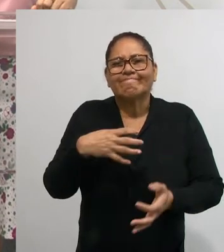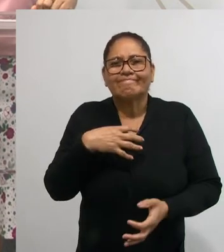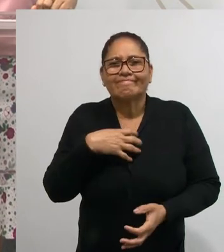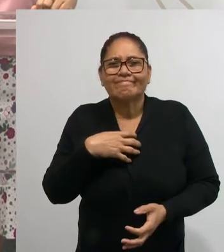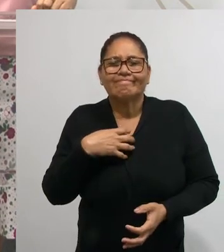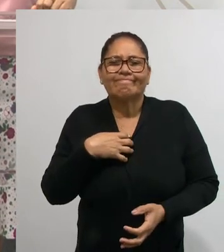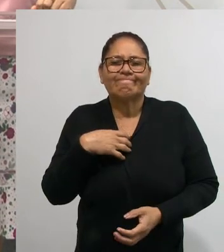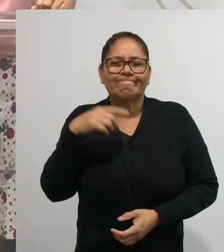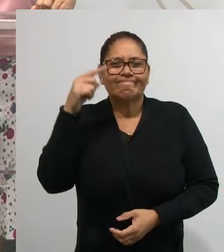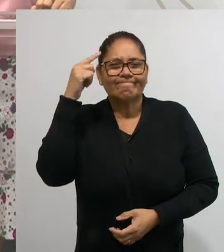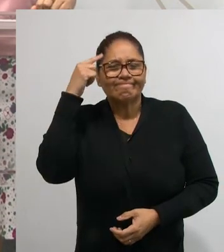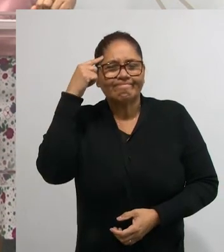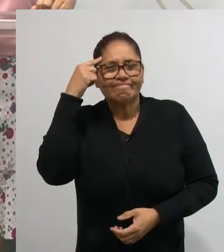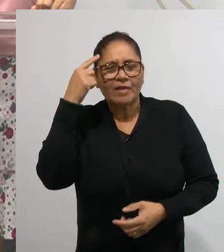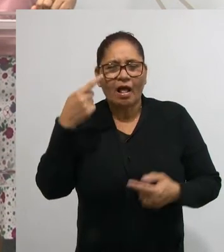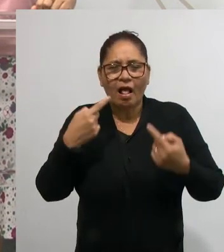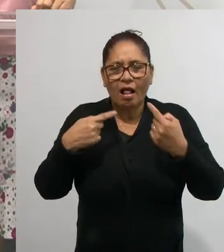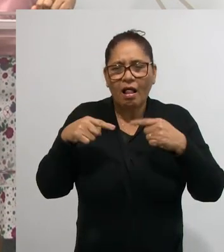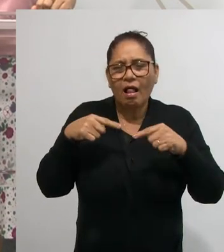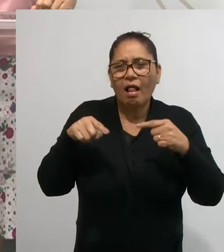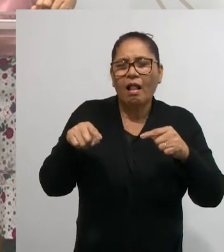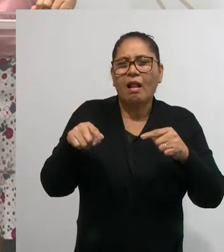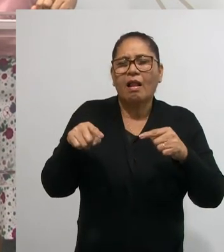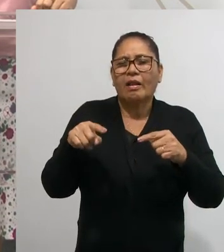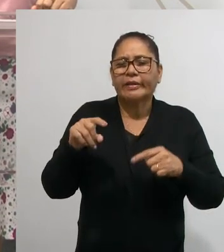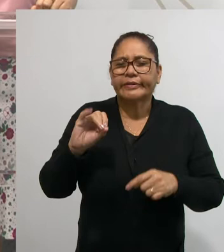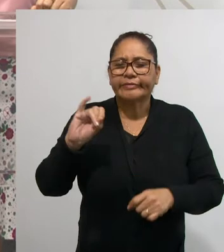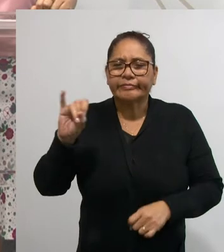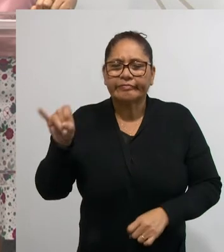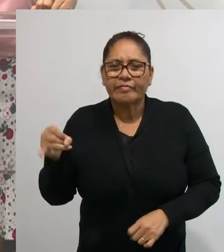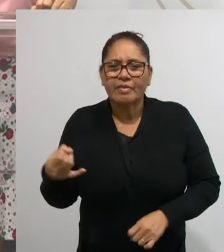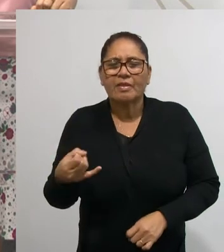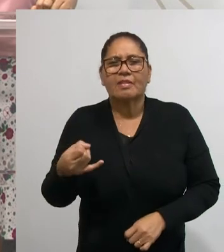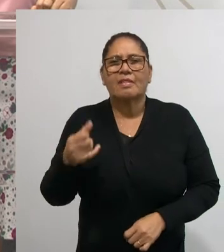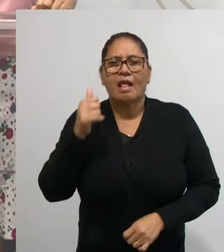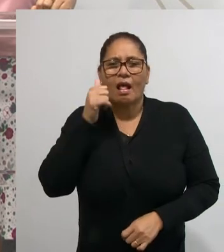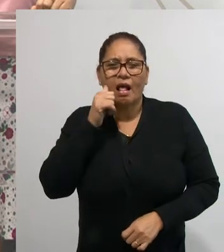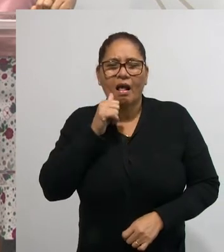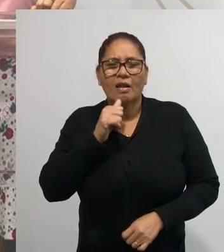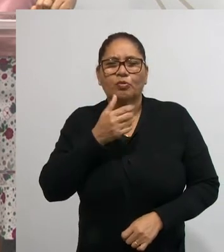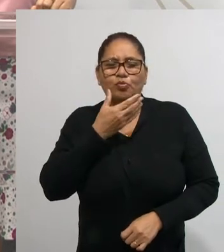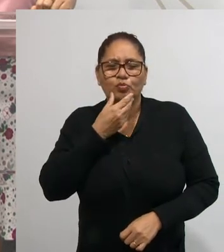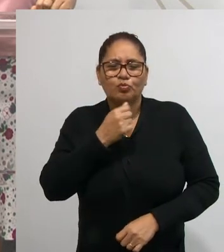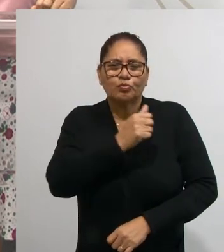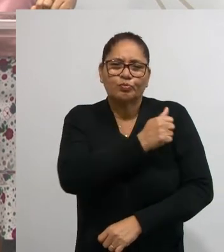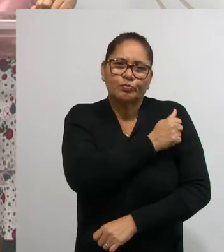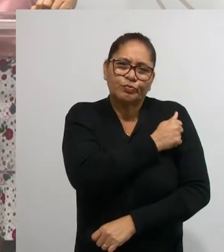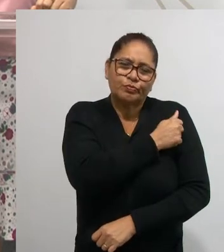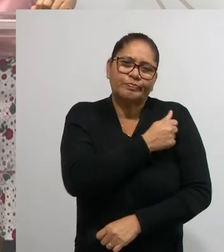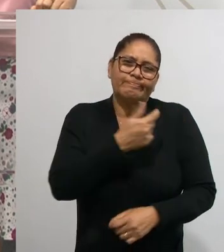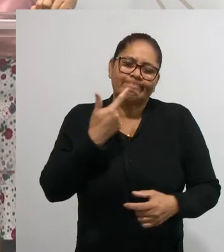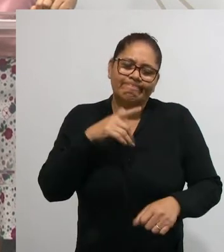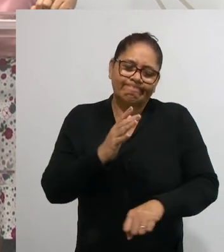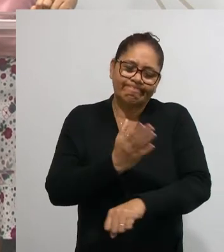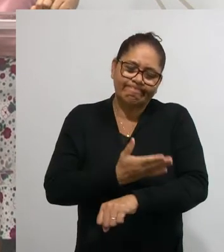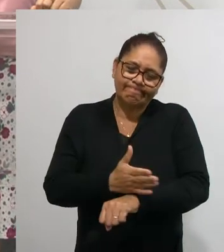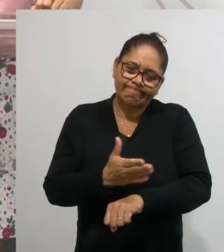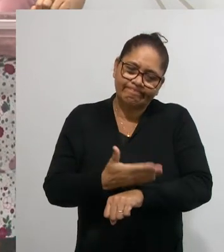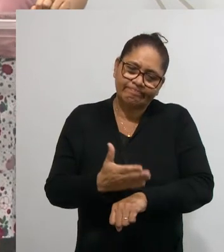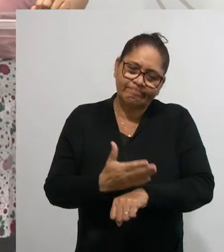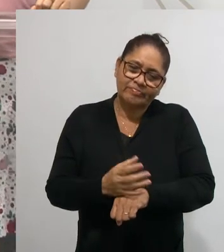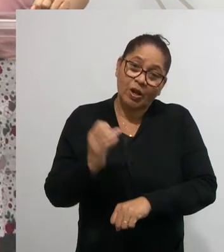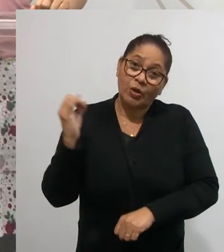sentido e essas reflexões críticas oportuniza você aluno aluno essa reflexão crítica sobre a sua prática